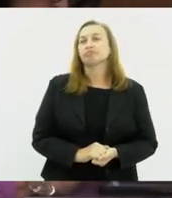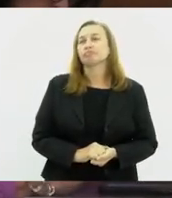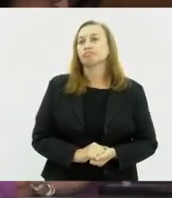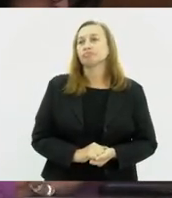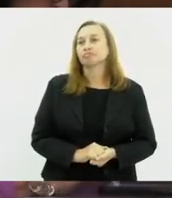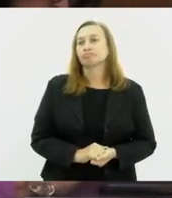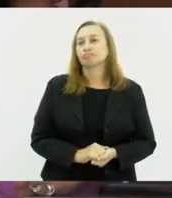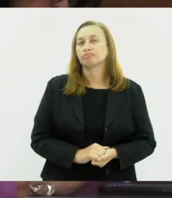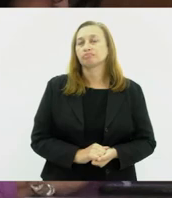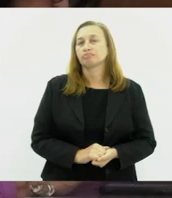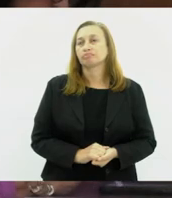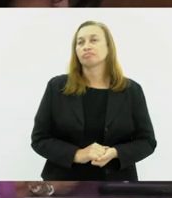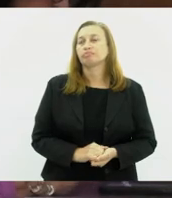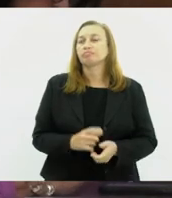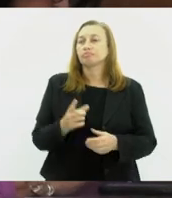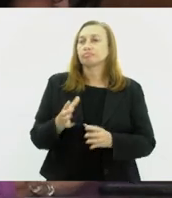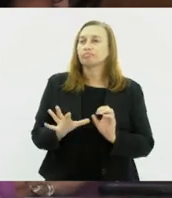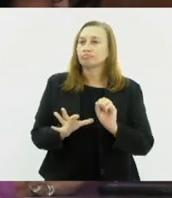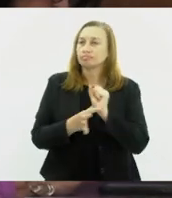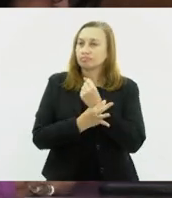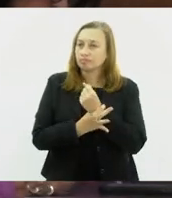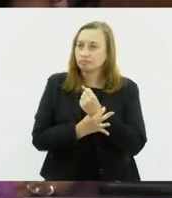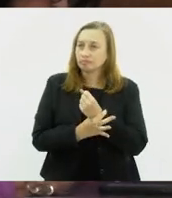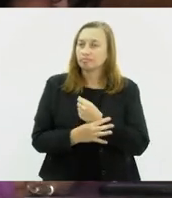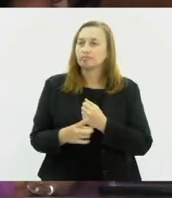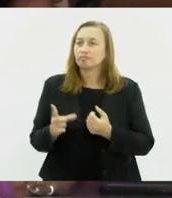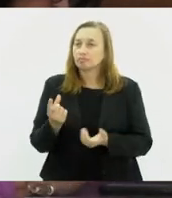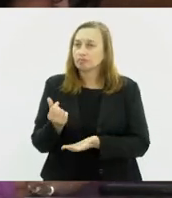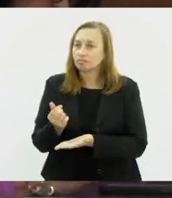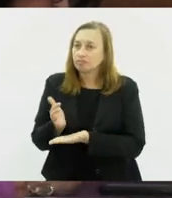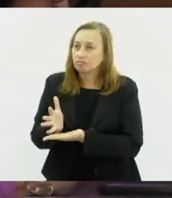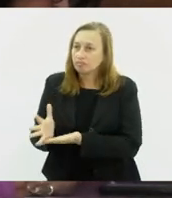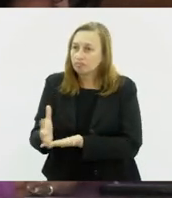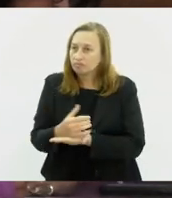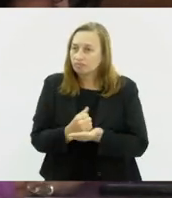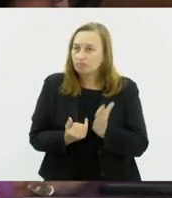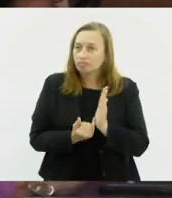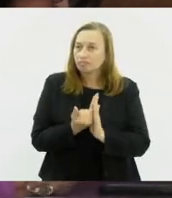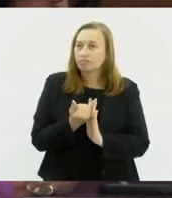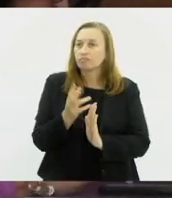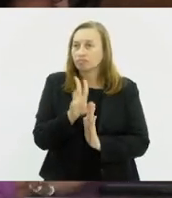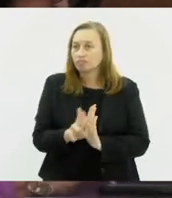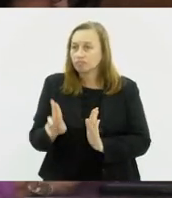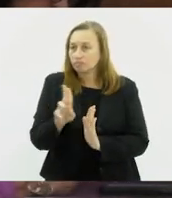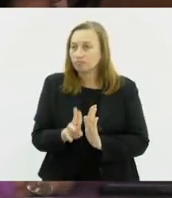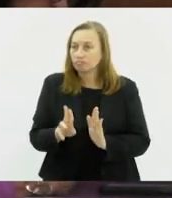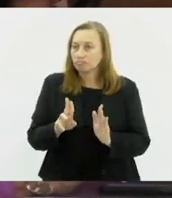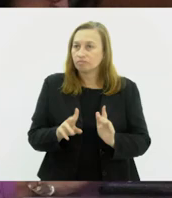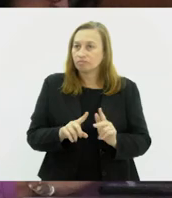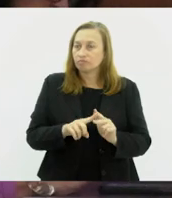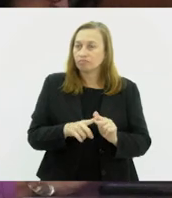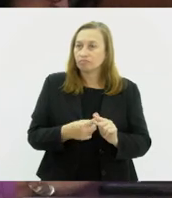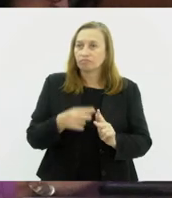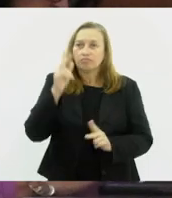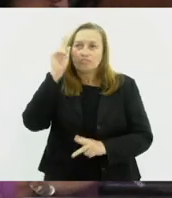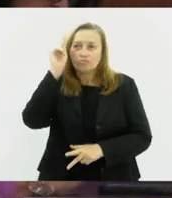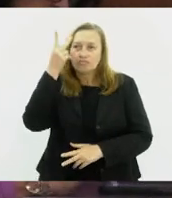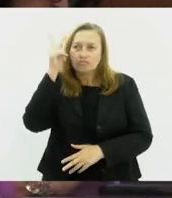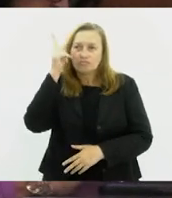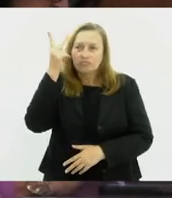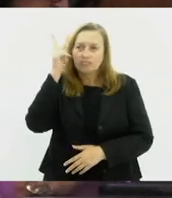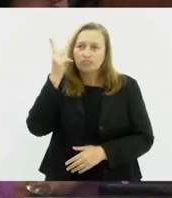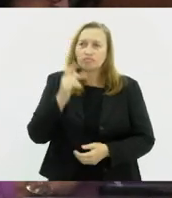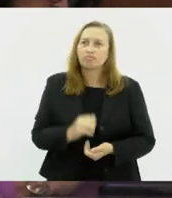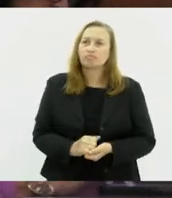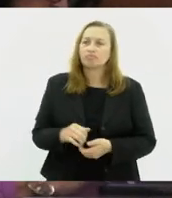autocultivo que Garanta que o dinheiro arrecadado pelos impostos vão ser usadas para reparação histórica nesse